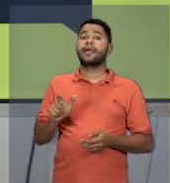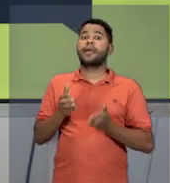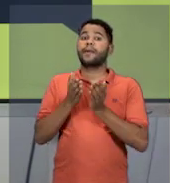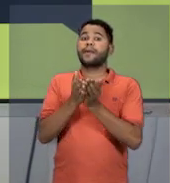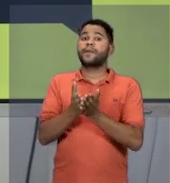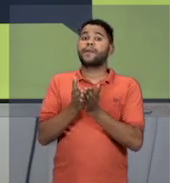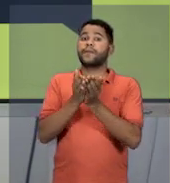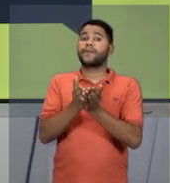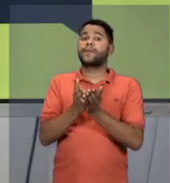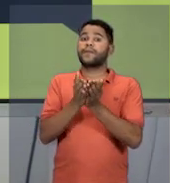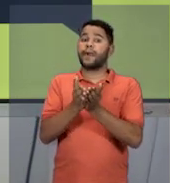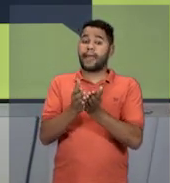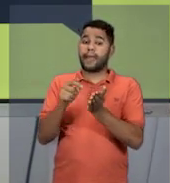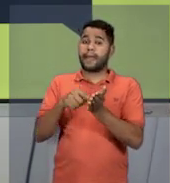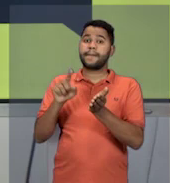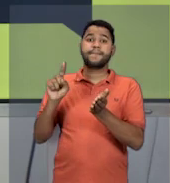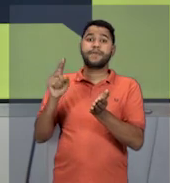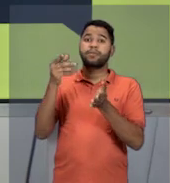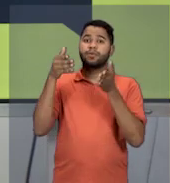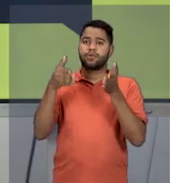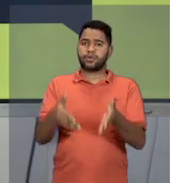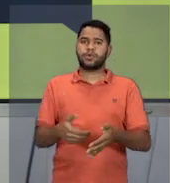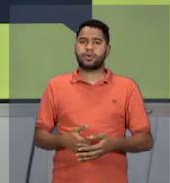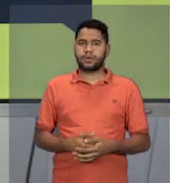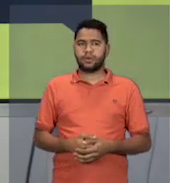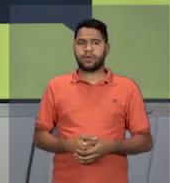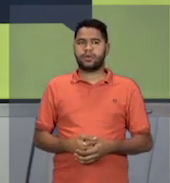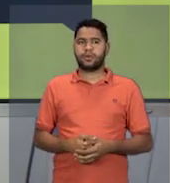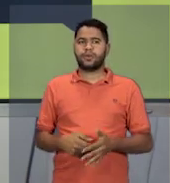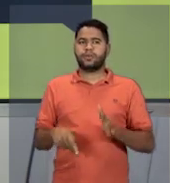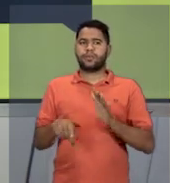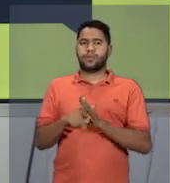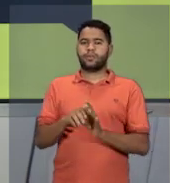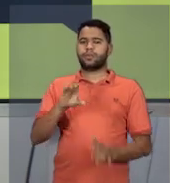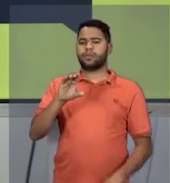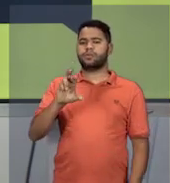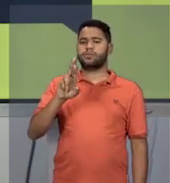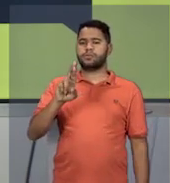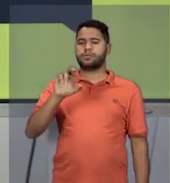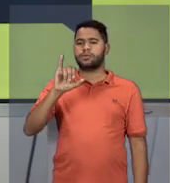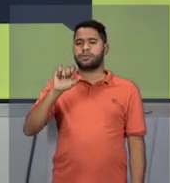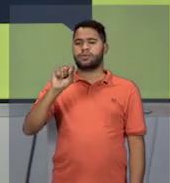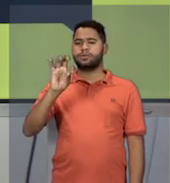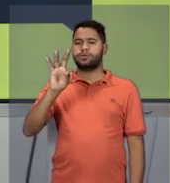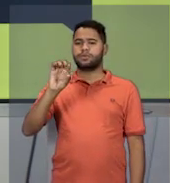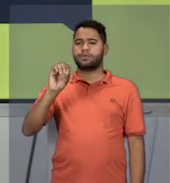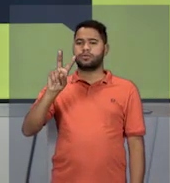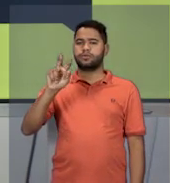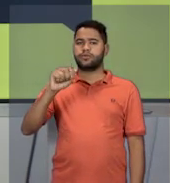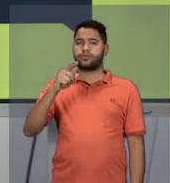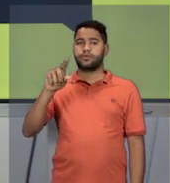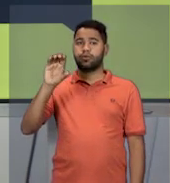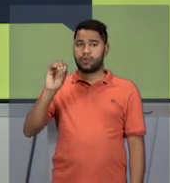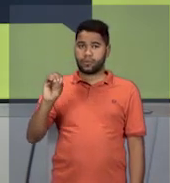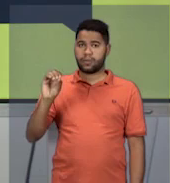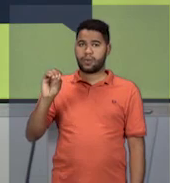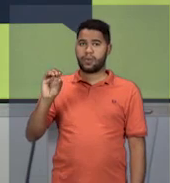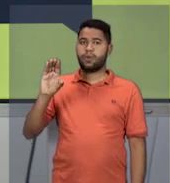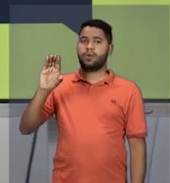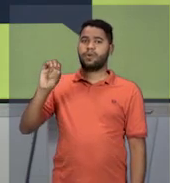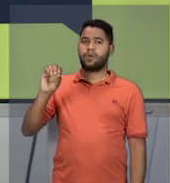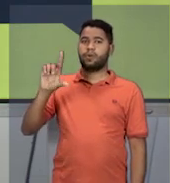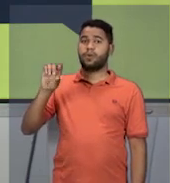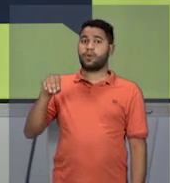expedição espanhola a chegar à América? A primeira expedição foi a de Cristóvão Colombo. Mas o Cristóvão